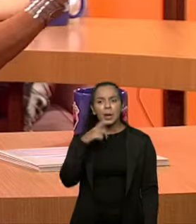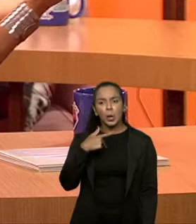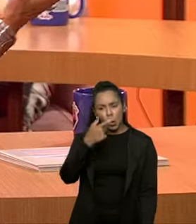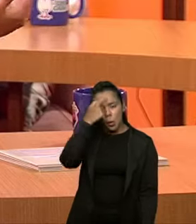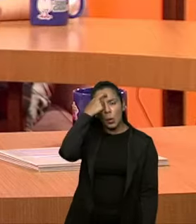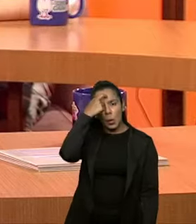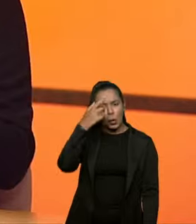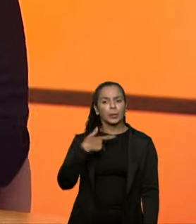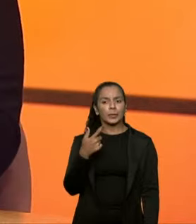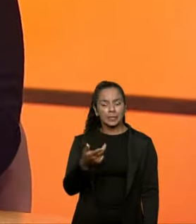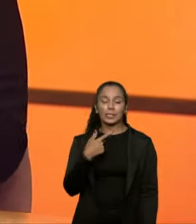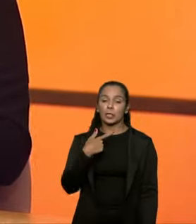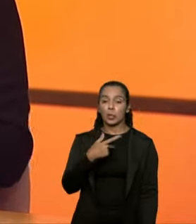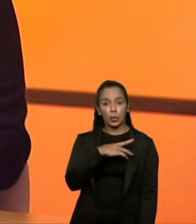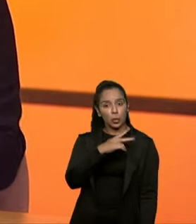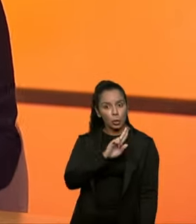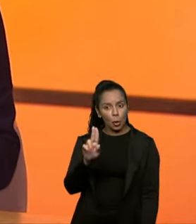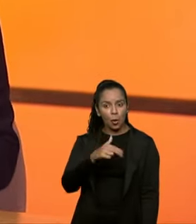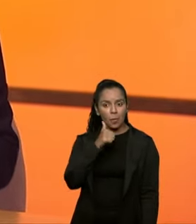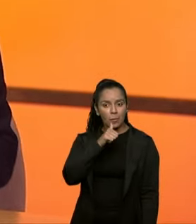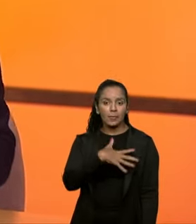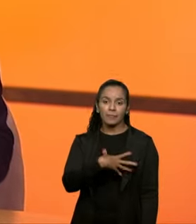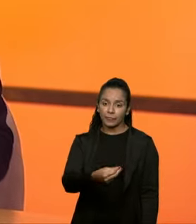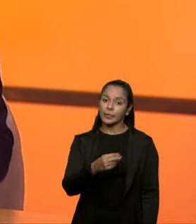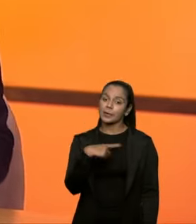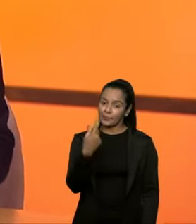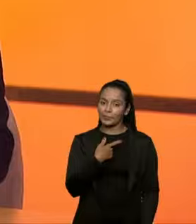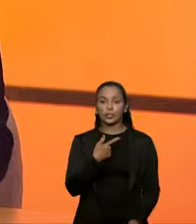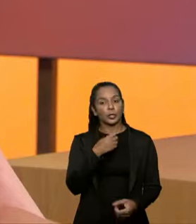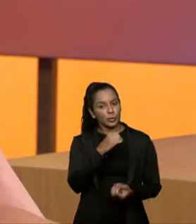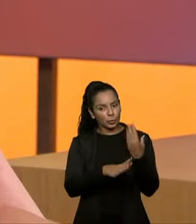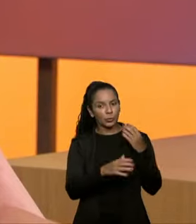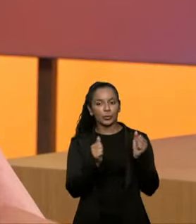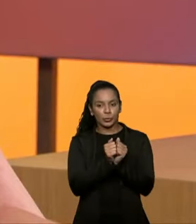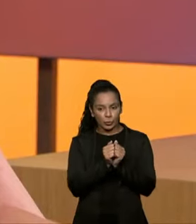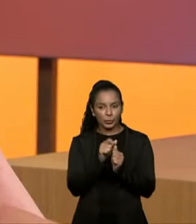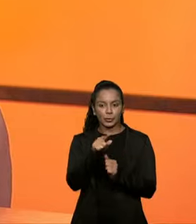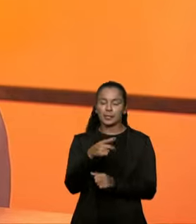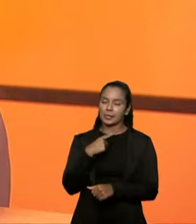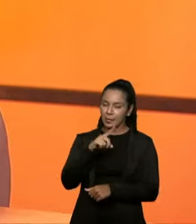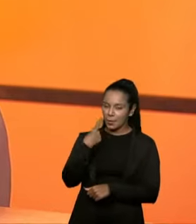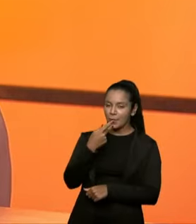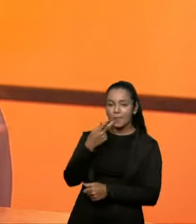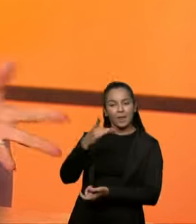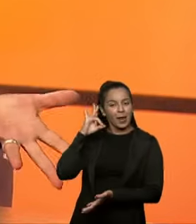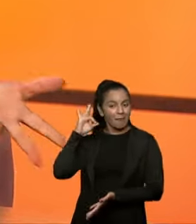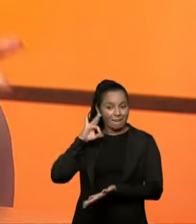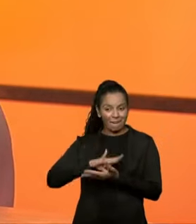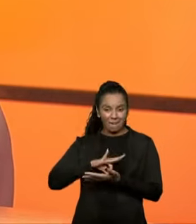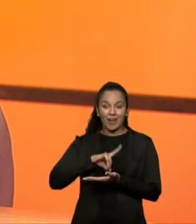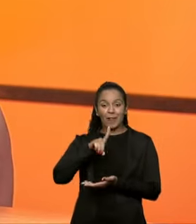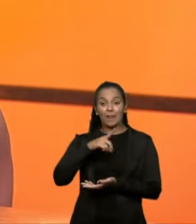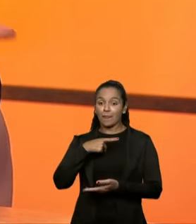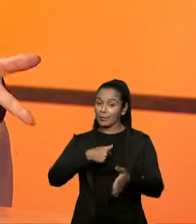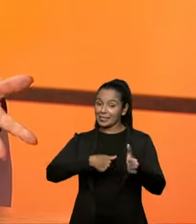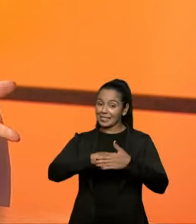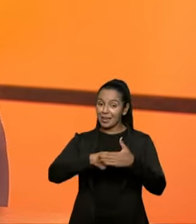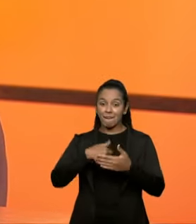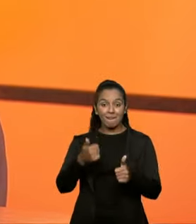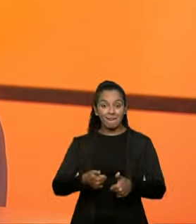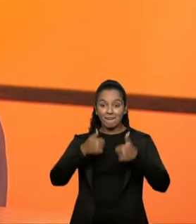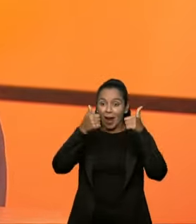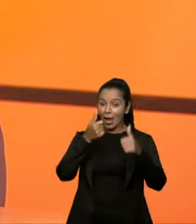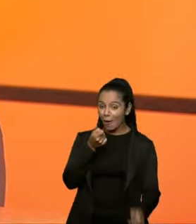Por quê, por favor? Aí eu fui, a gente criou junto, você é coautora. Foi. Depois eu te dou os royalties, porque, amiga, você é a autora da minha melhor